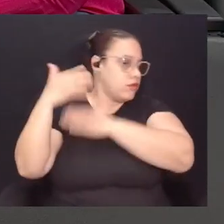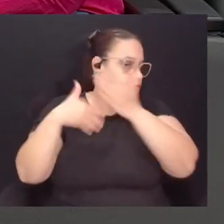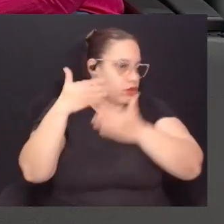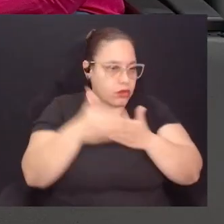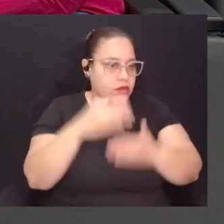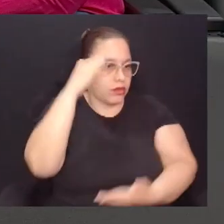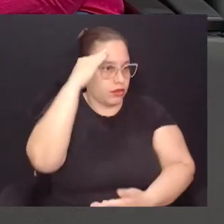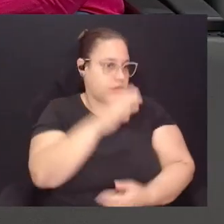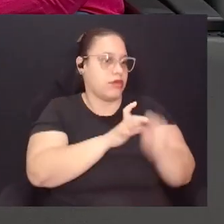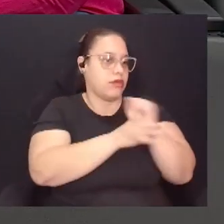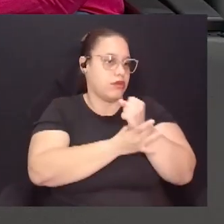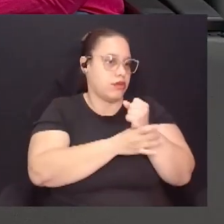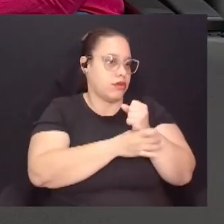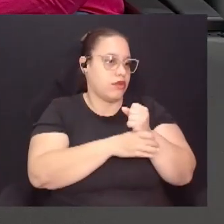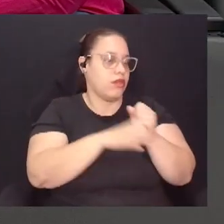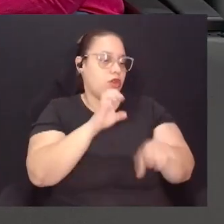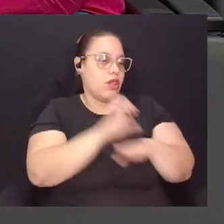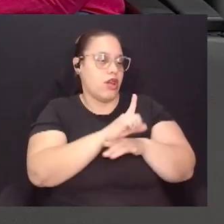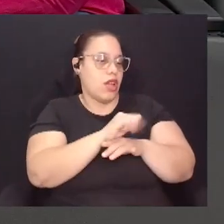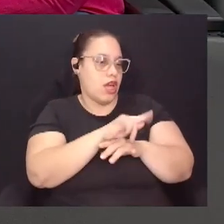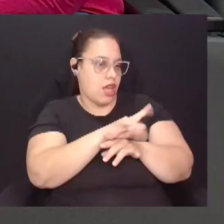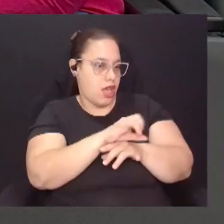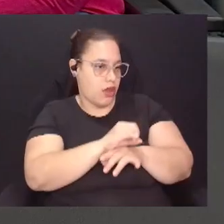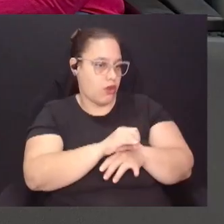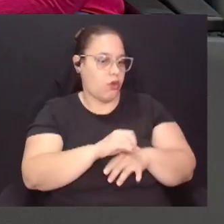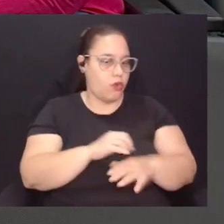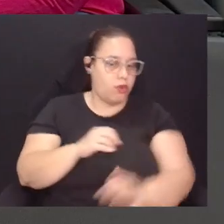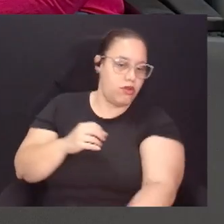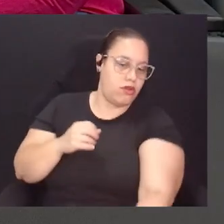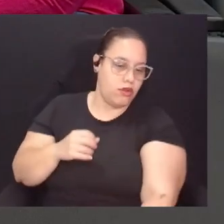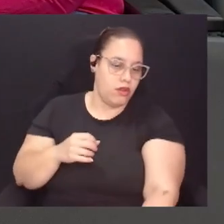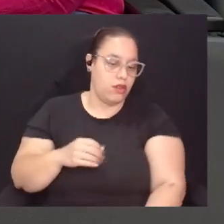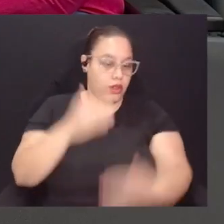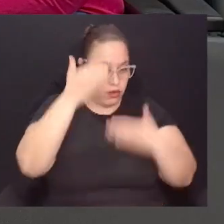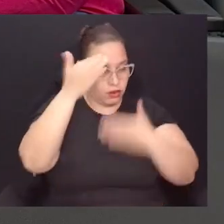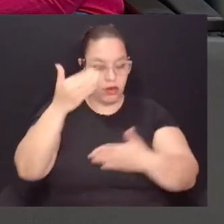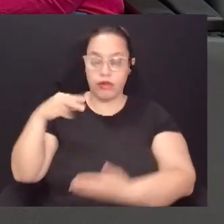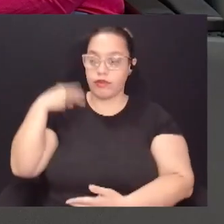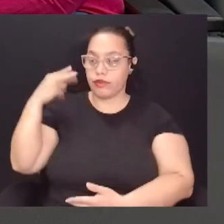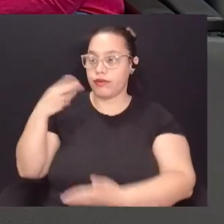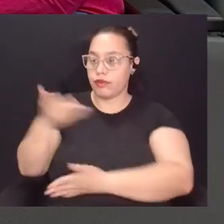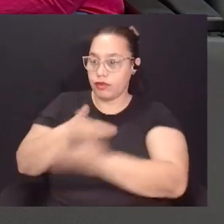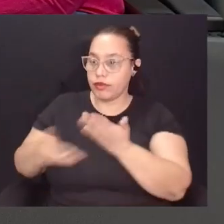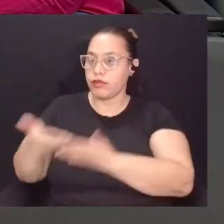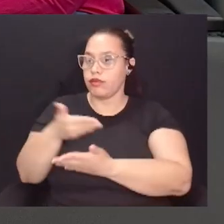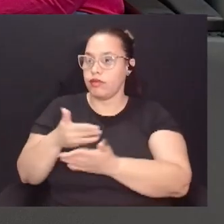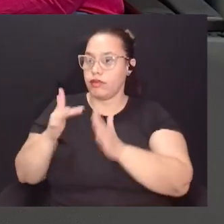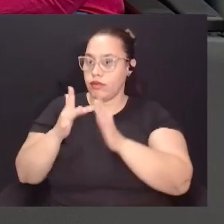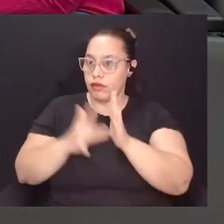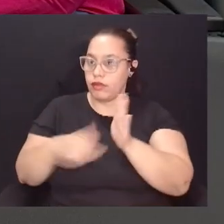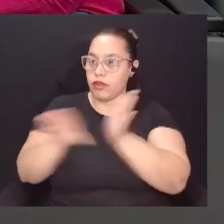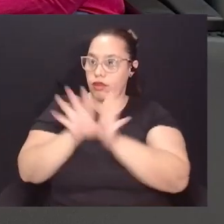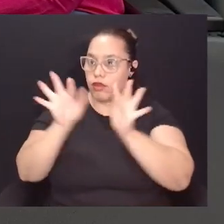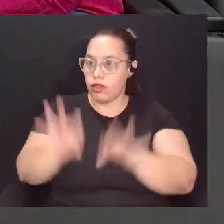ancestralidade, né, e principalmente a garantia do Estado laico, que é o que defende a nossa Constituição. Muito obrigada, vereadora, pela